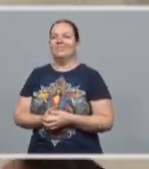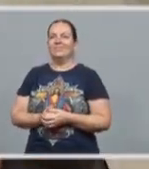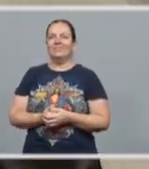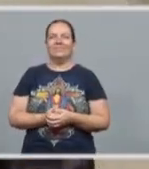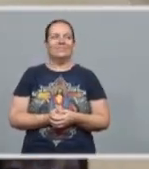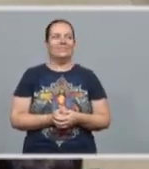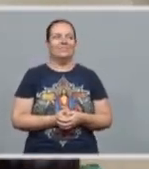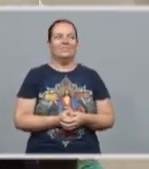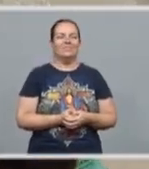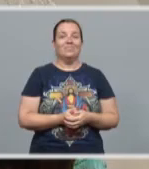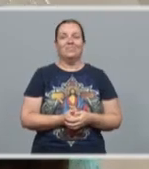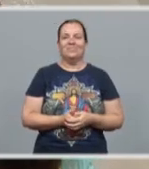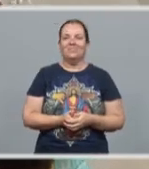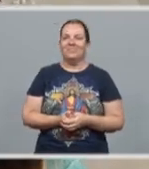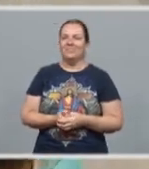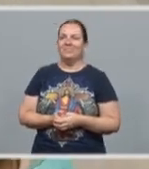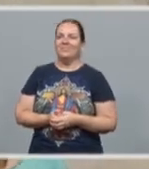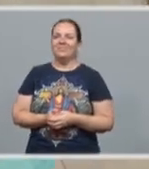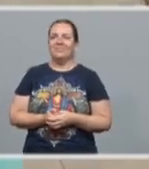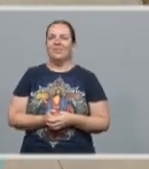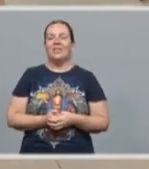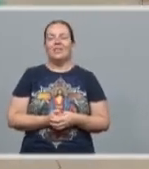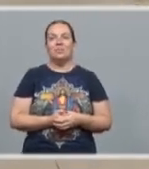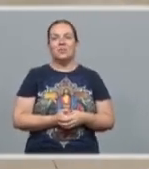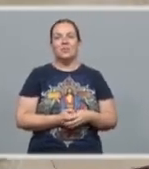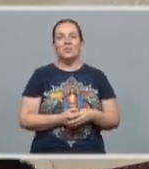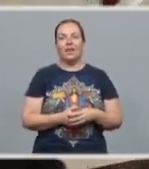Buscarei o mar. Muito obrigado.